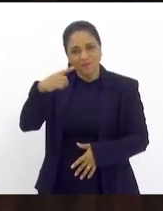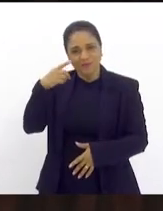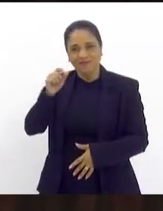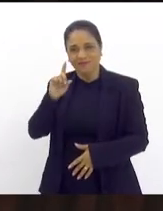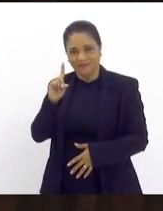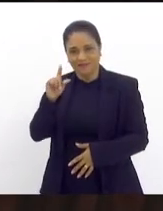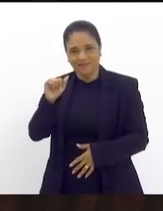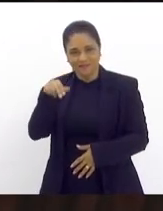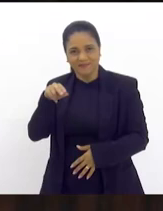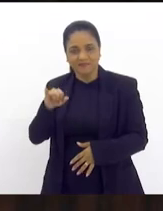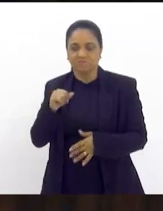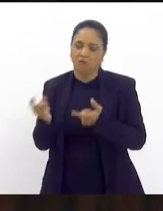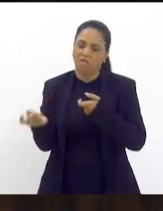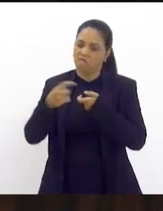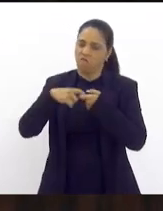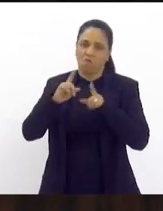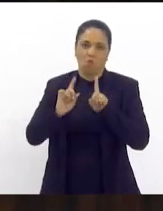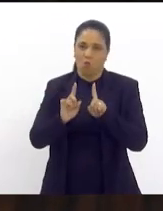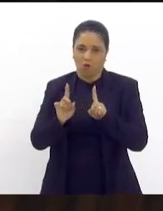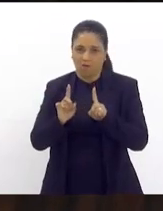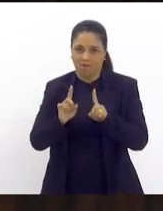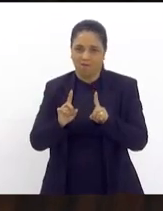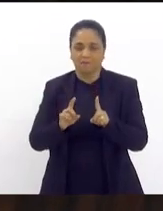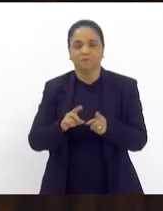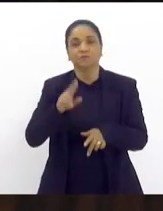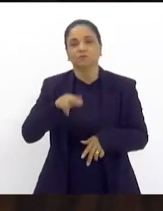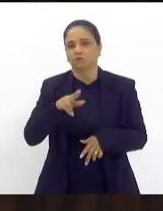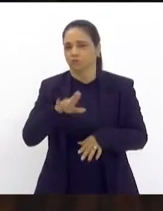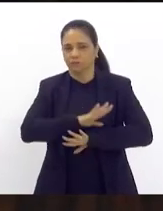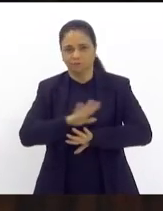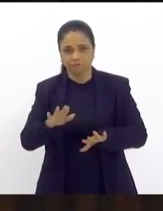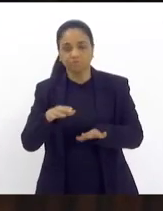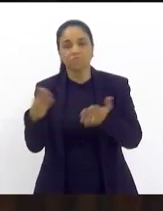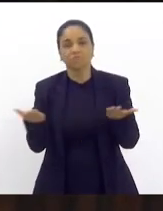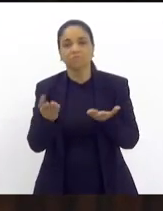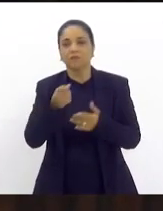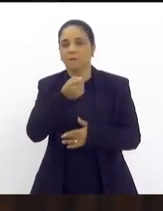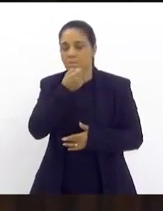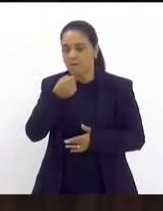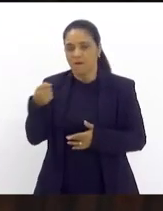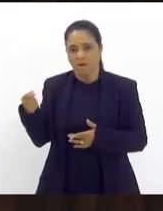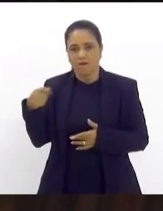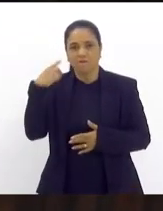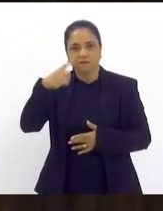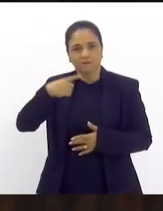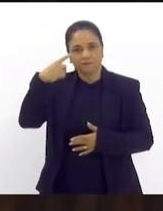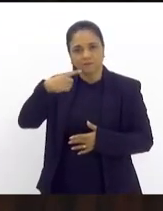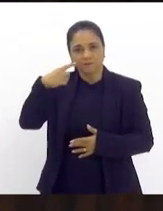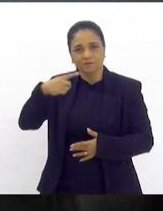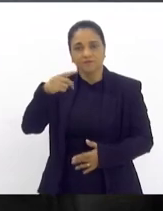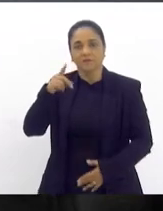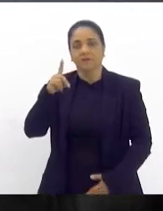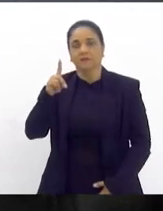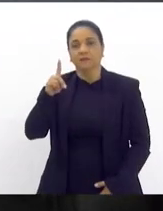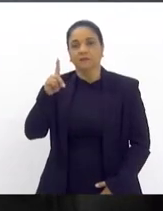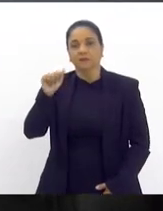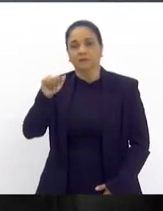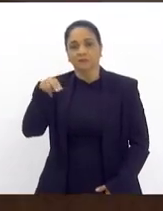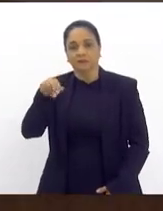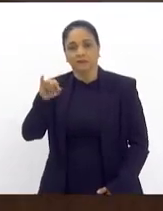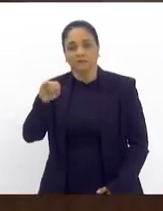jamais então aqui com a palavra as excelentíssima deputada Dani Balbi